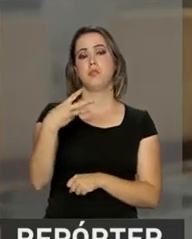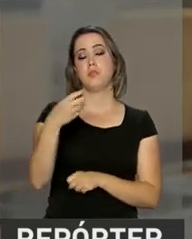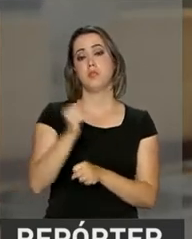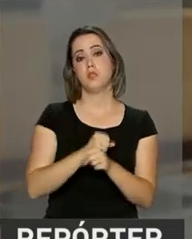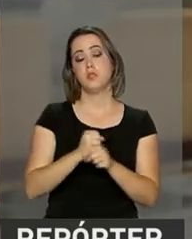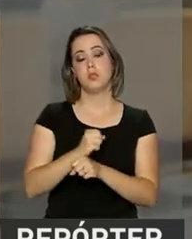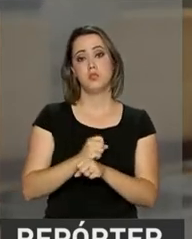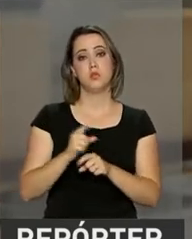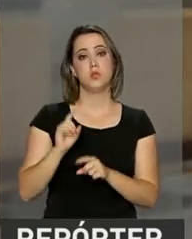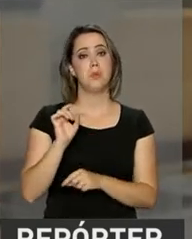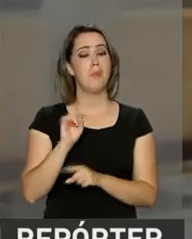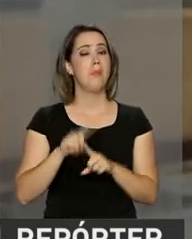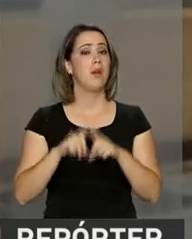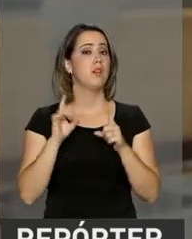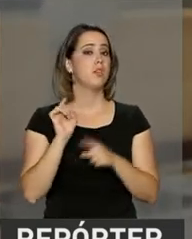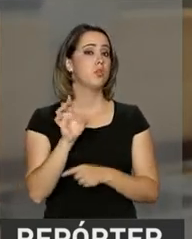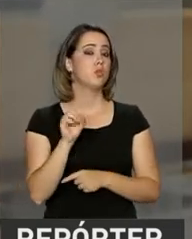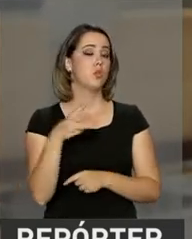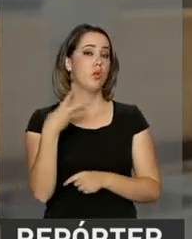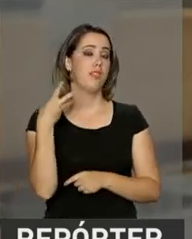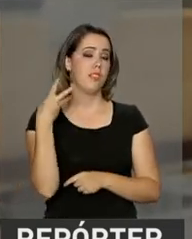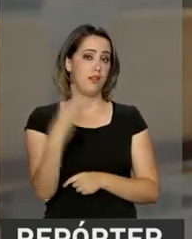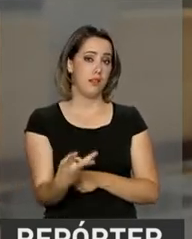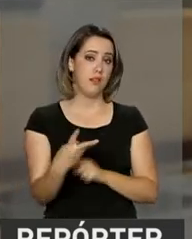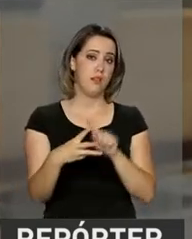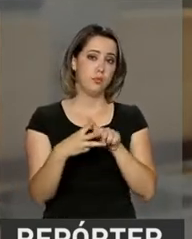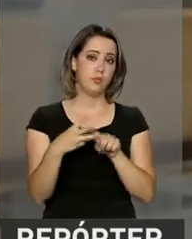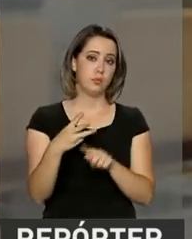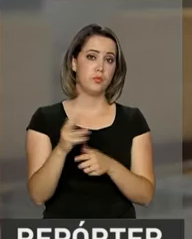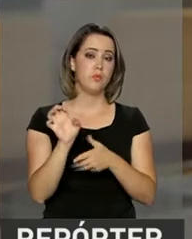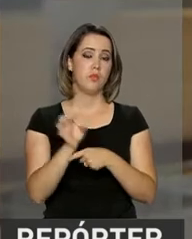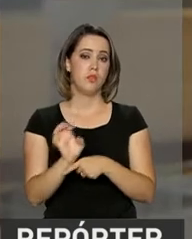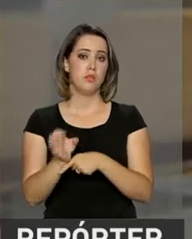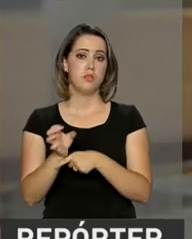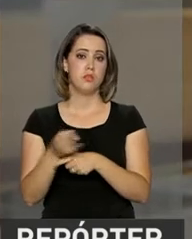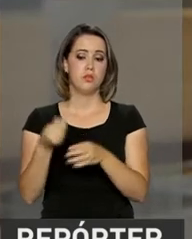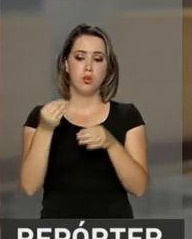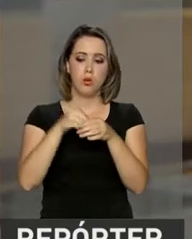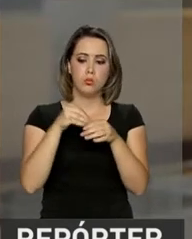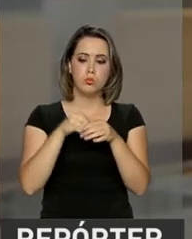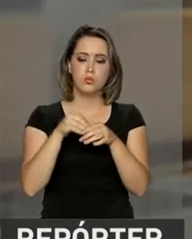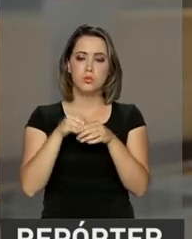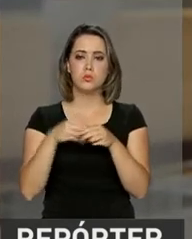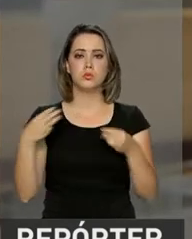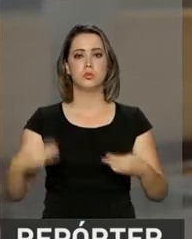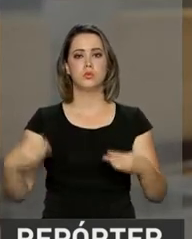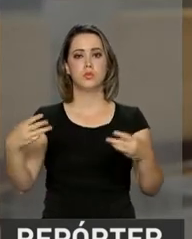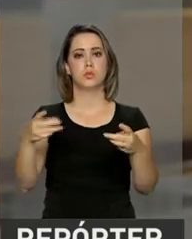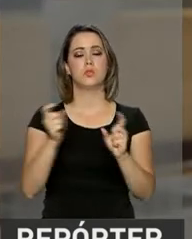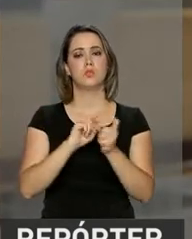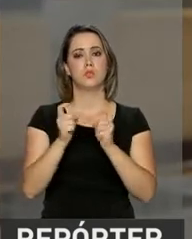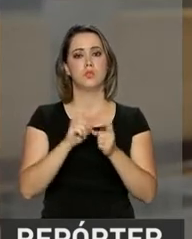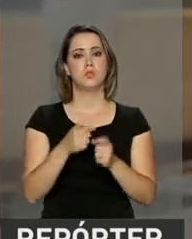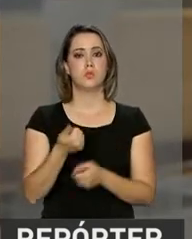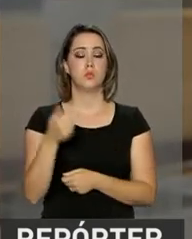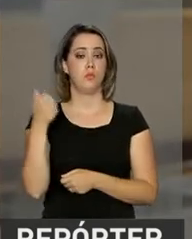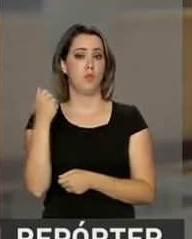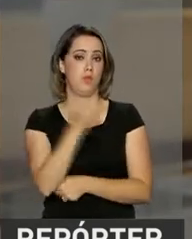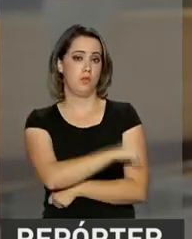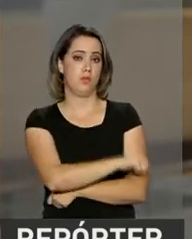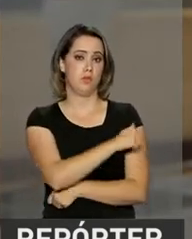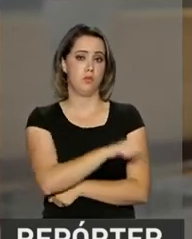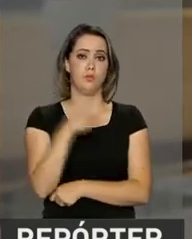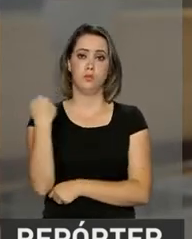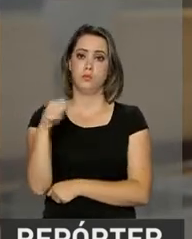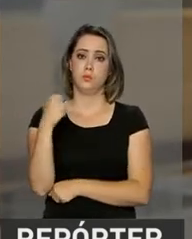apenas 3 estados do país se encaixam nas condições estabelecidas pelo Ministério da Fazenda. São eles Rio de Janeiro, Rio